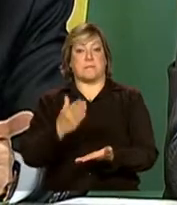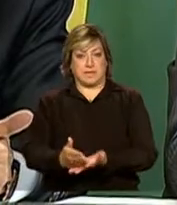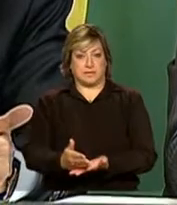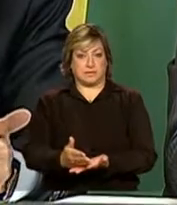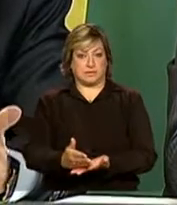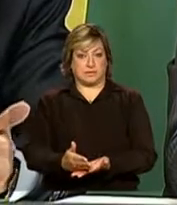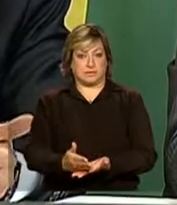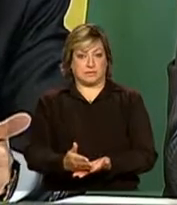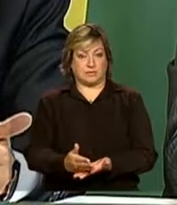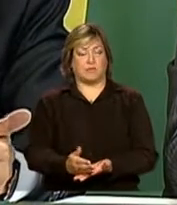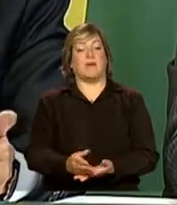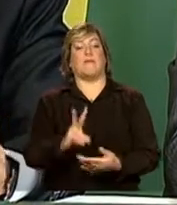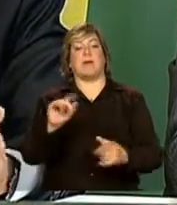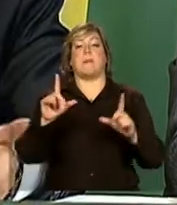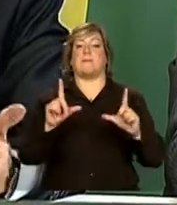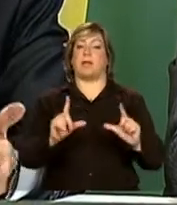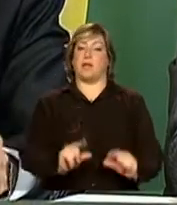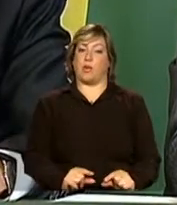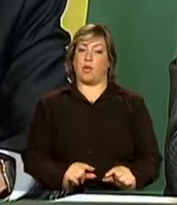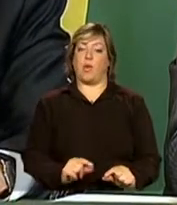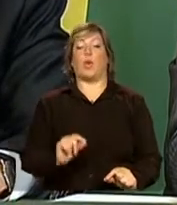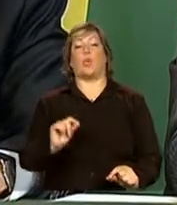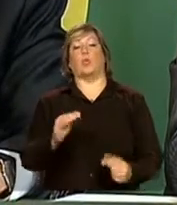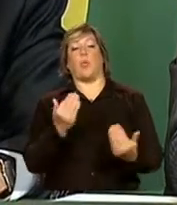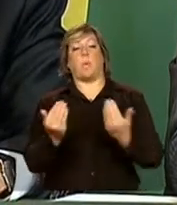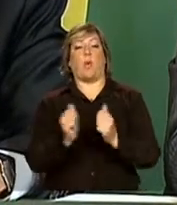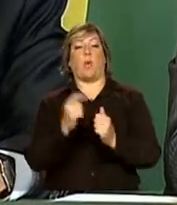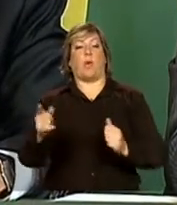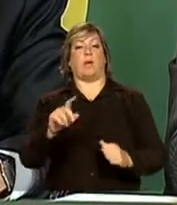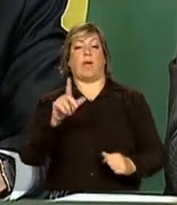cujo prazo será menor do que o das hidrelétricas.